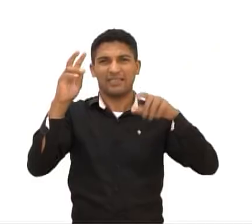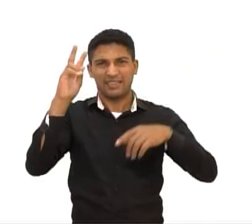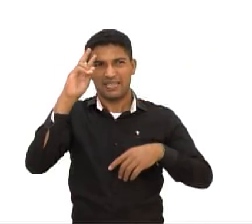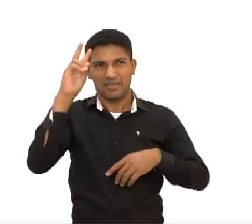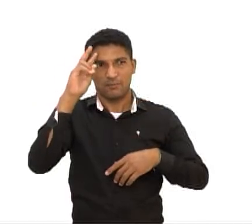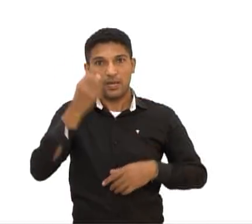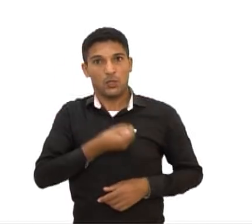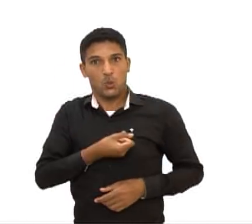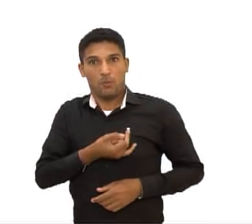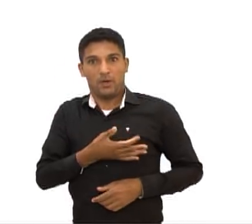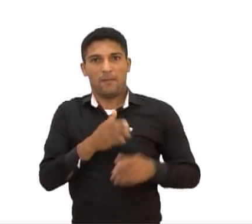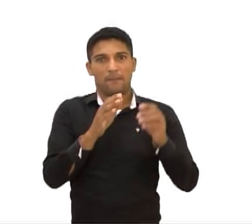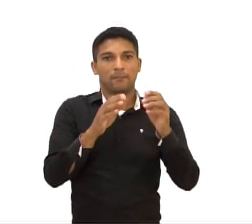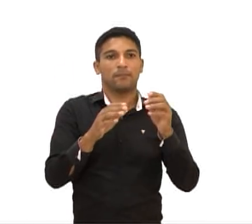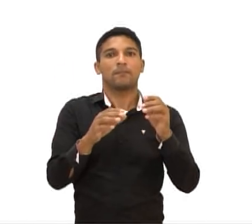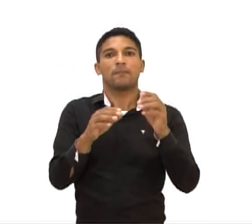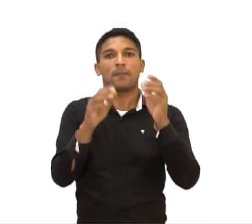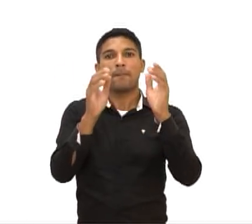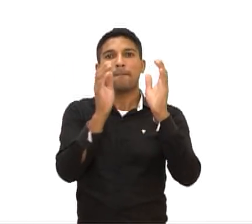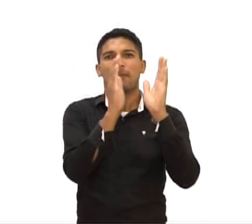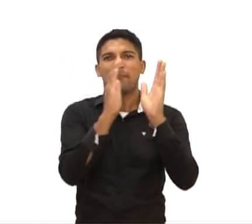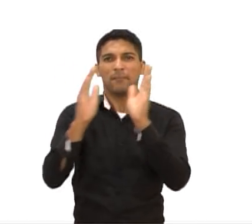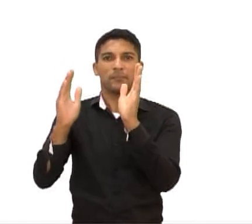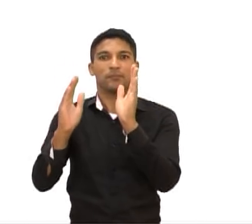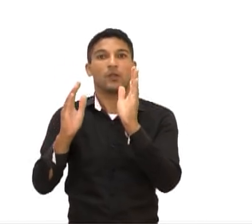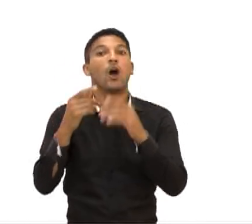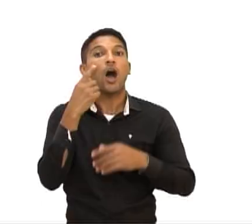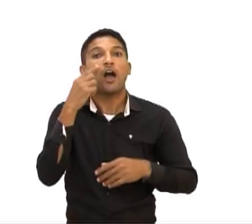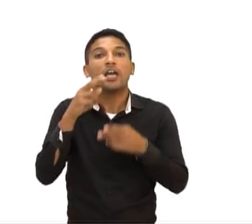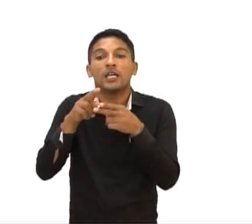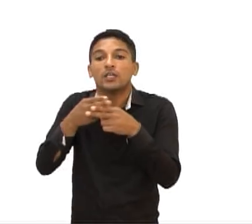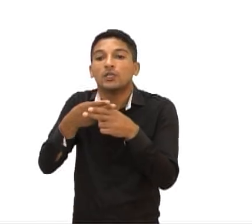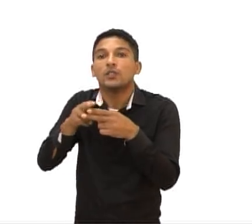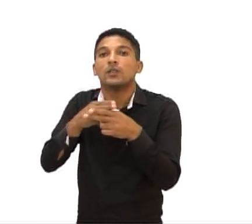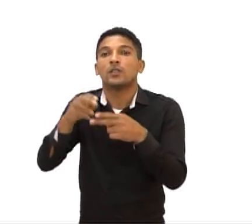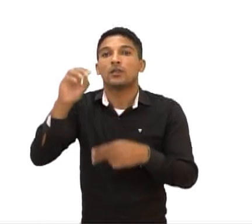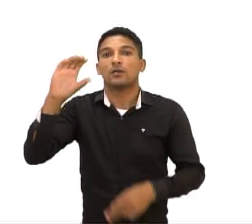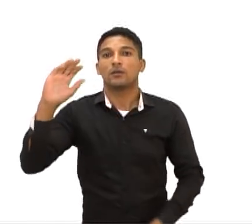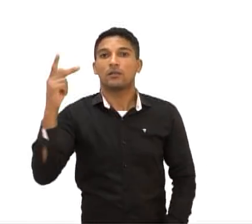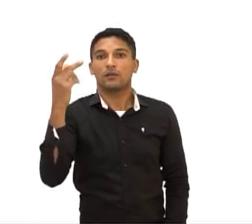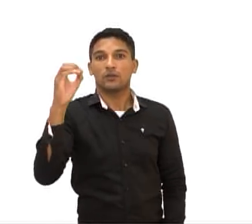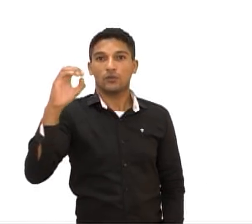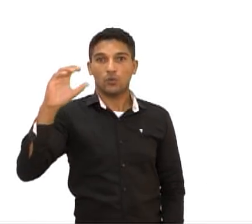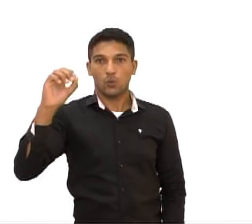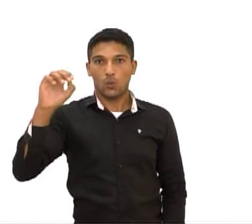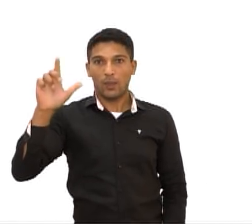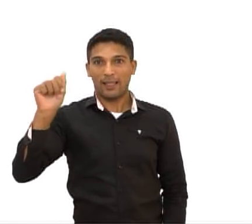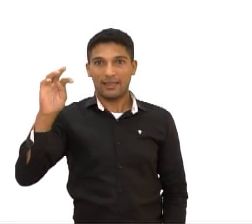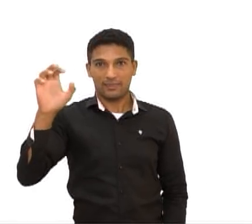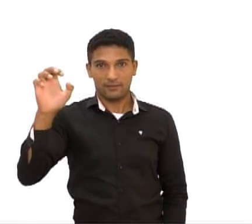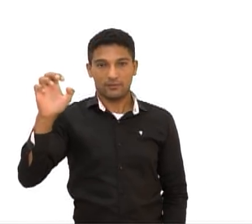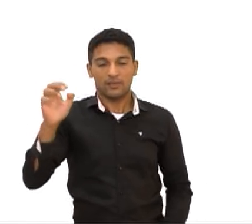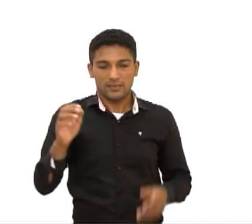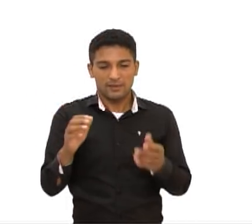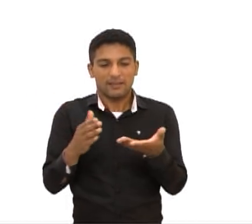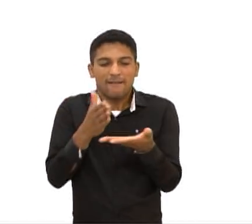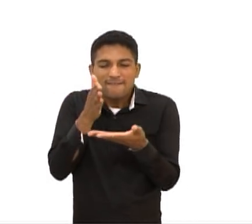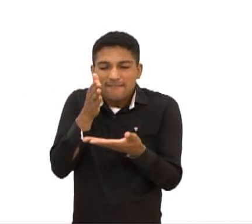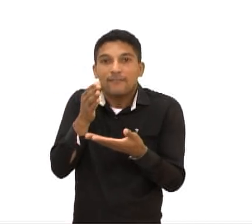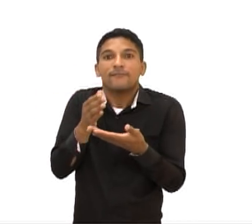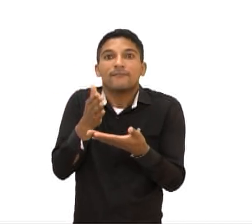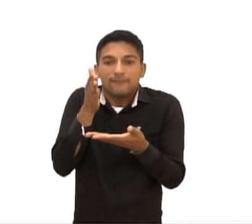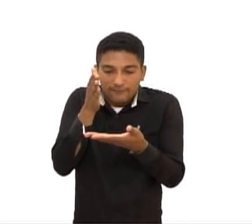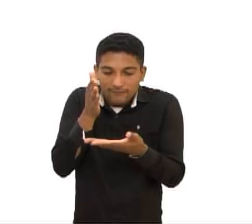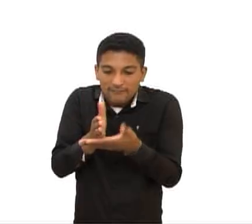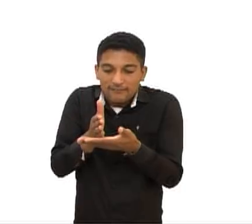um chocolate está dividido em 4 partes iguais. Fernando comeu uma